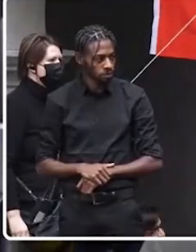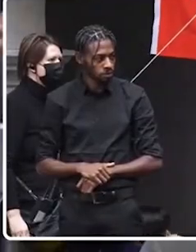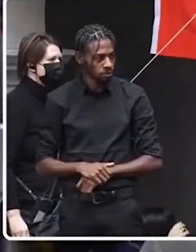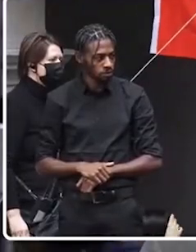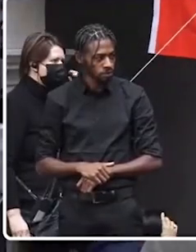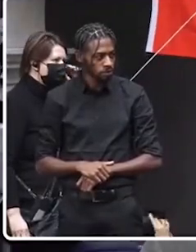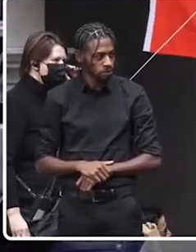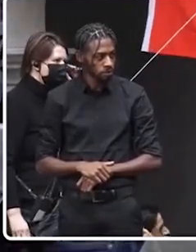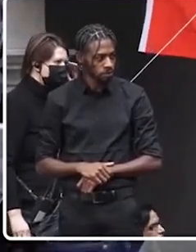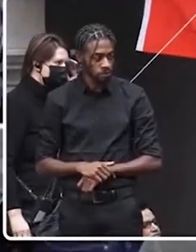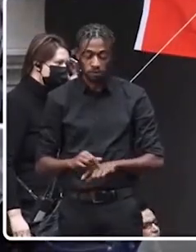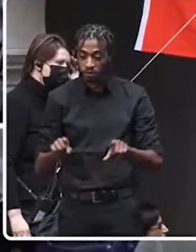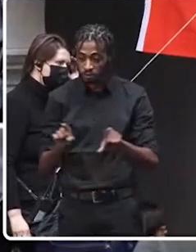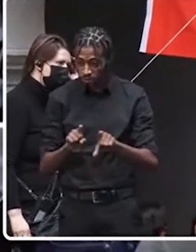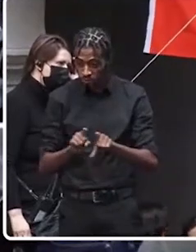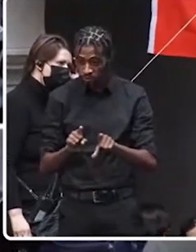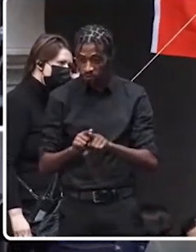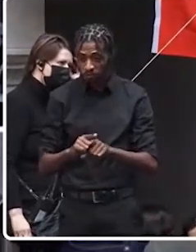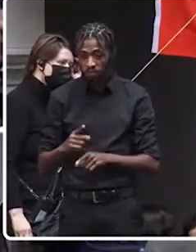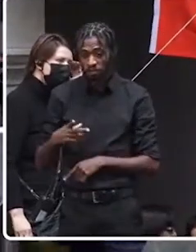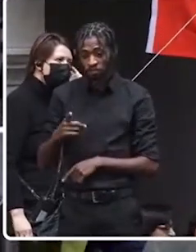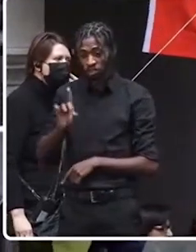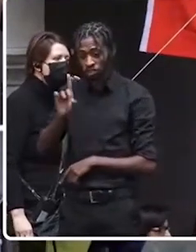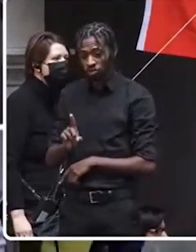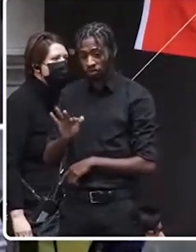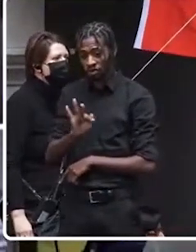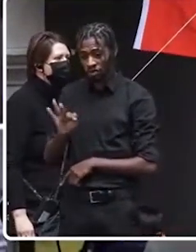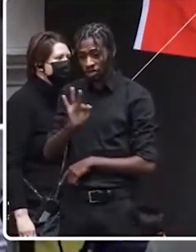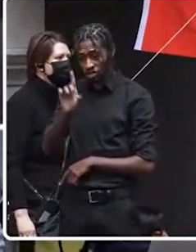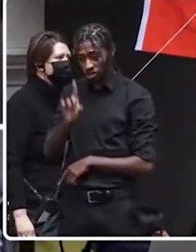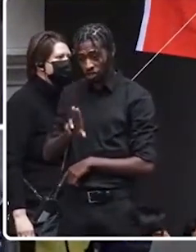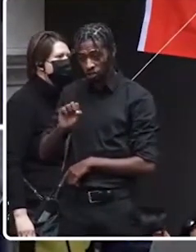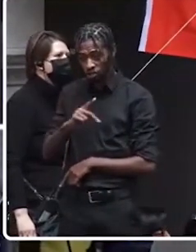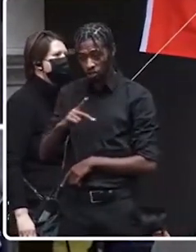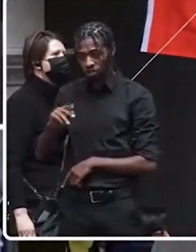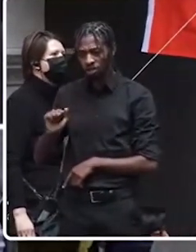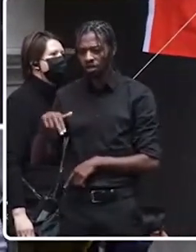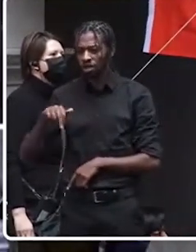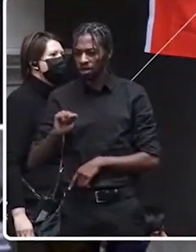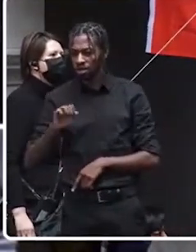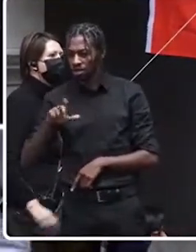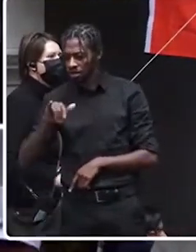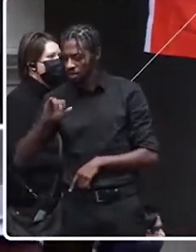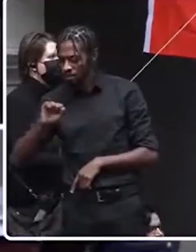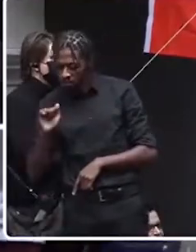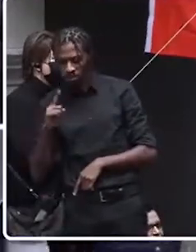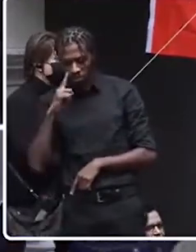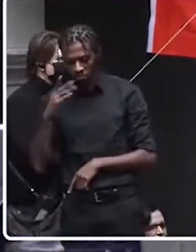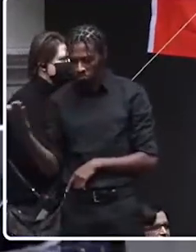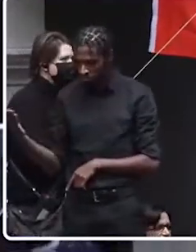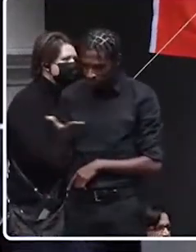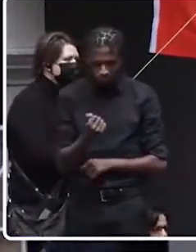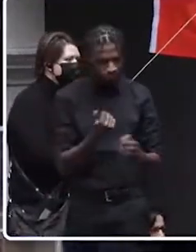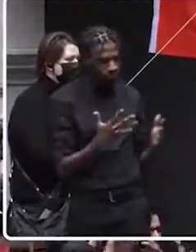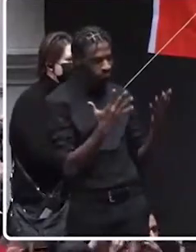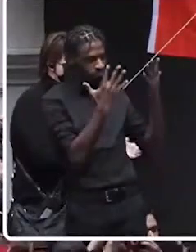E chamamos também a professora e vice-diretora da Faculdade de Direito da USP, Ana Elisa Liberatore Silva Bechara.